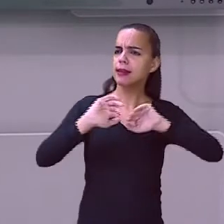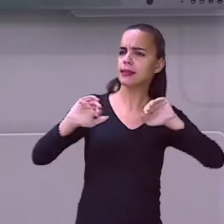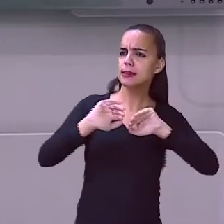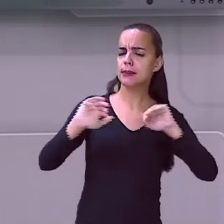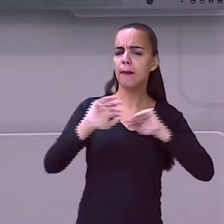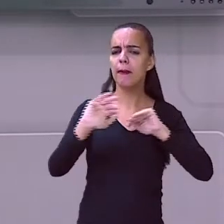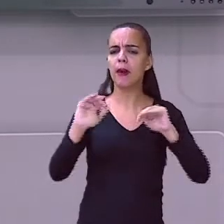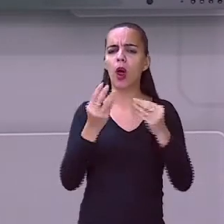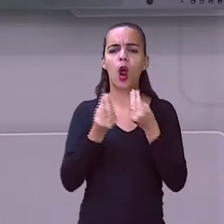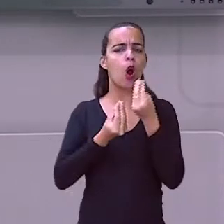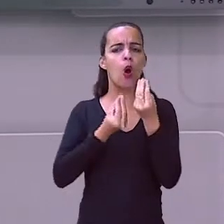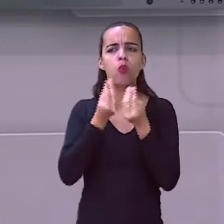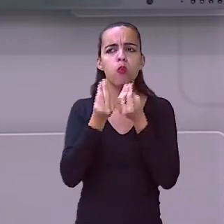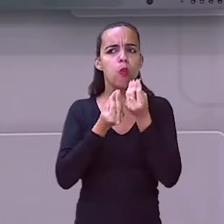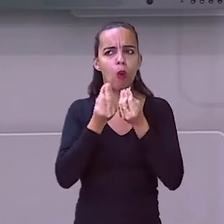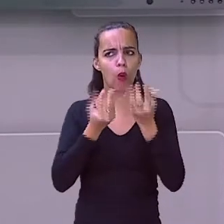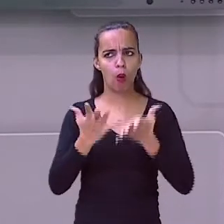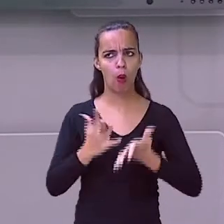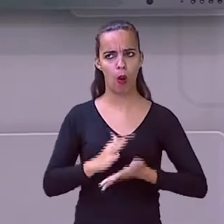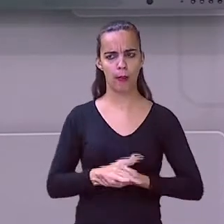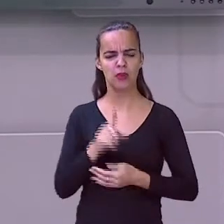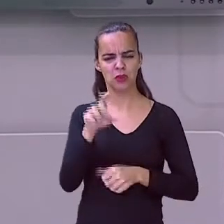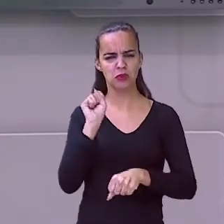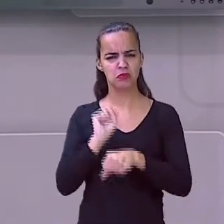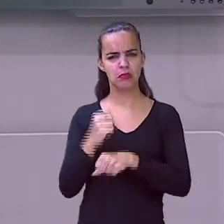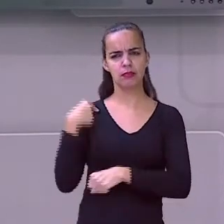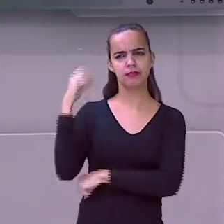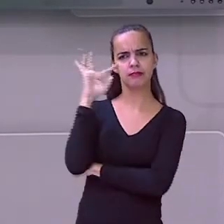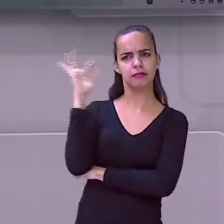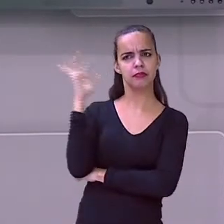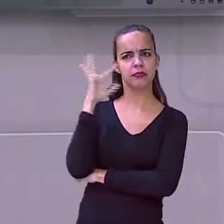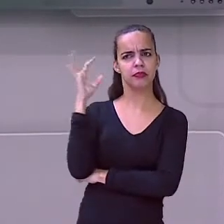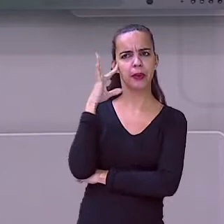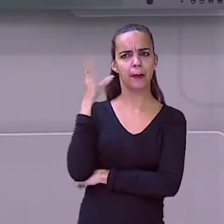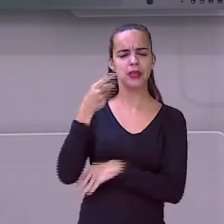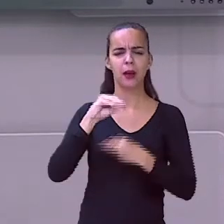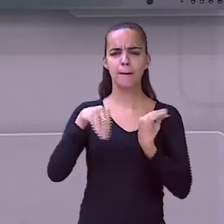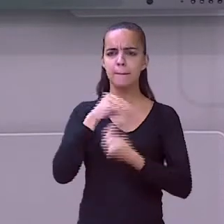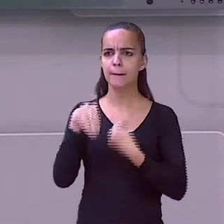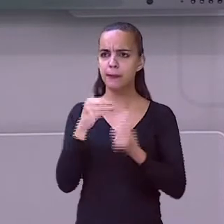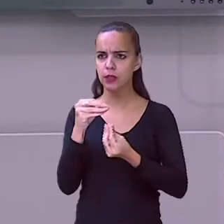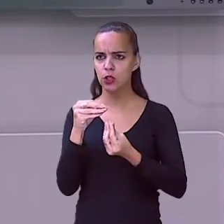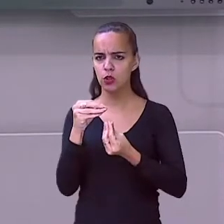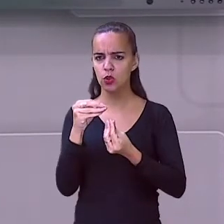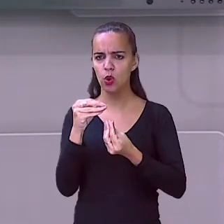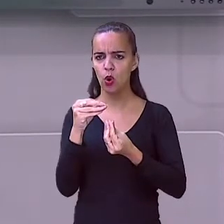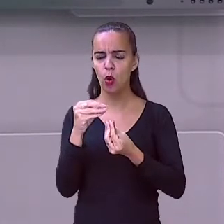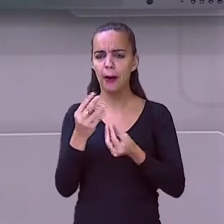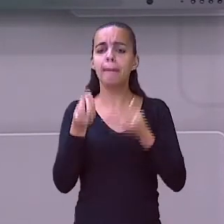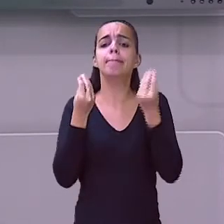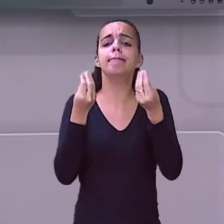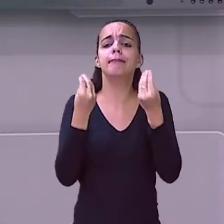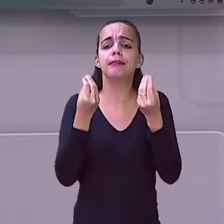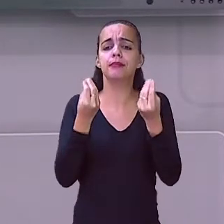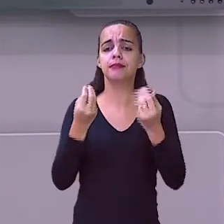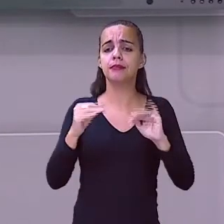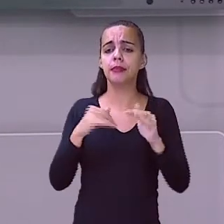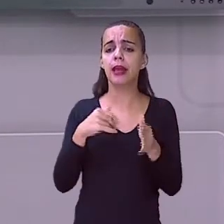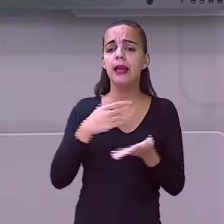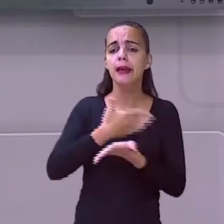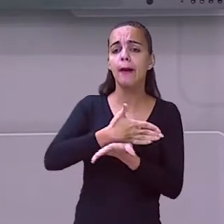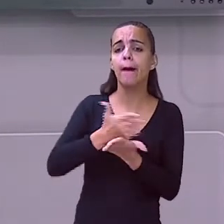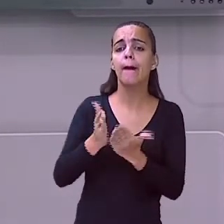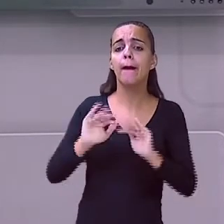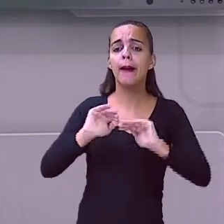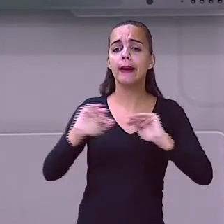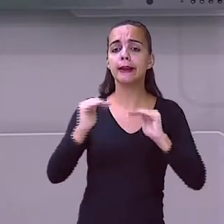Bom, esse questionamento. Você já parou para pensar? Bom, se misturou, para que separar? Existem componentes,